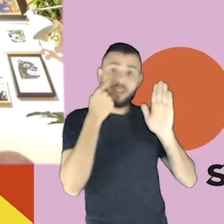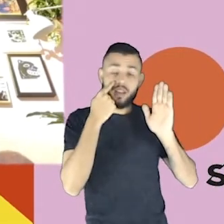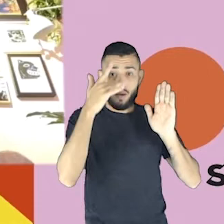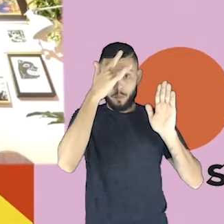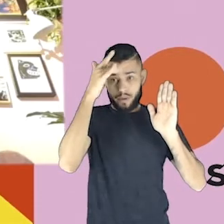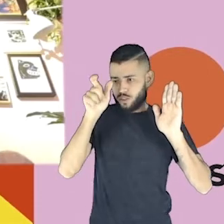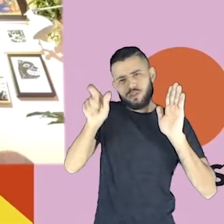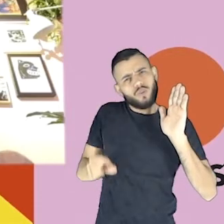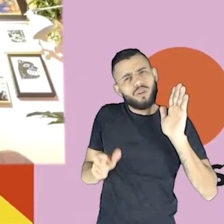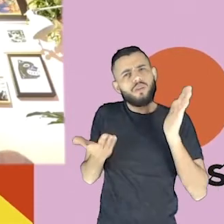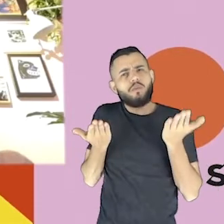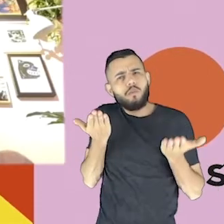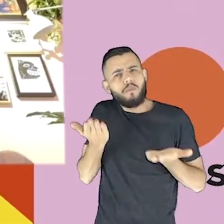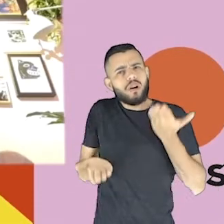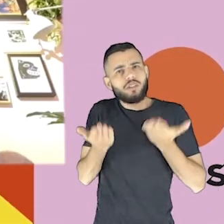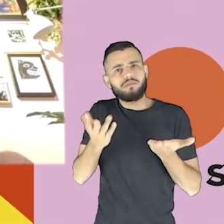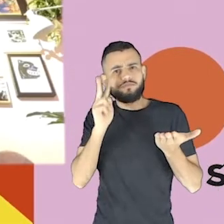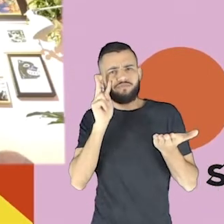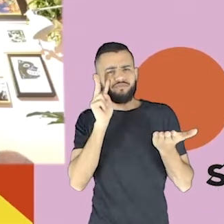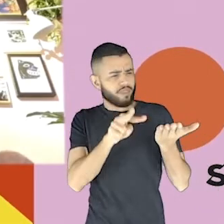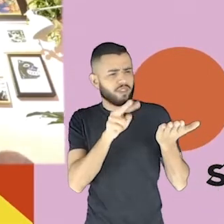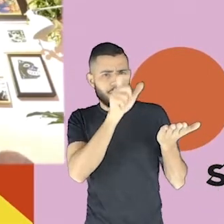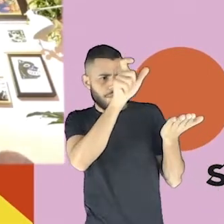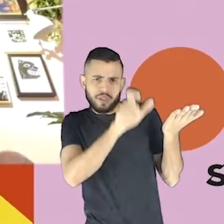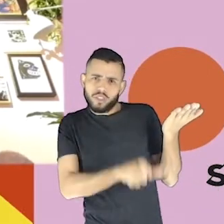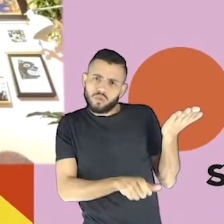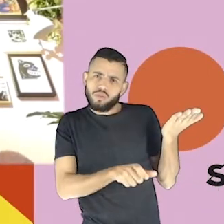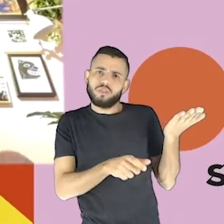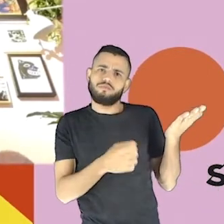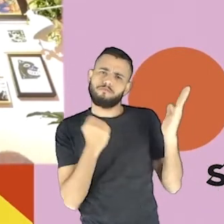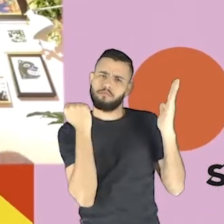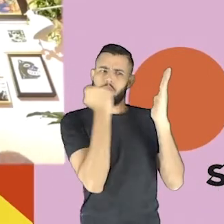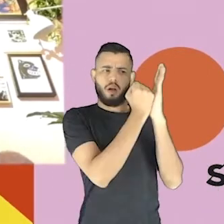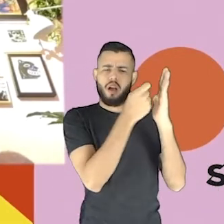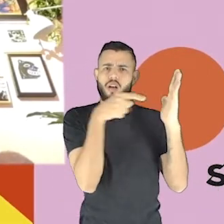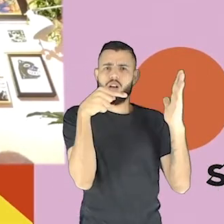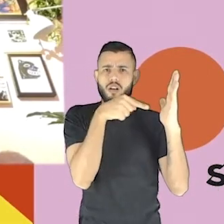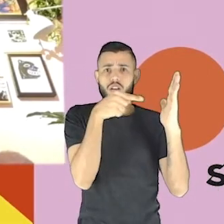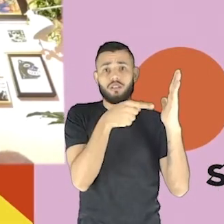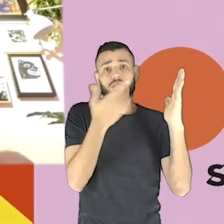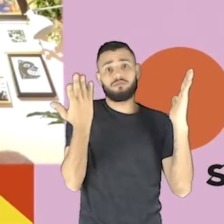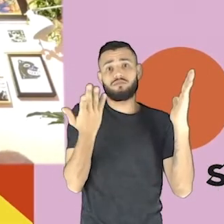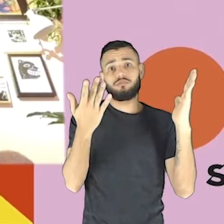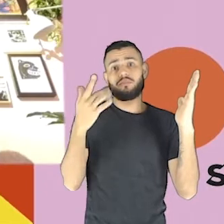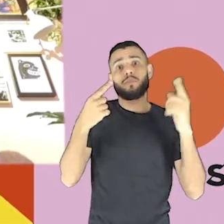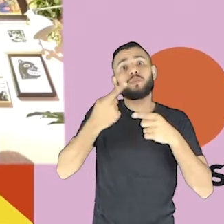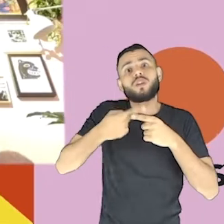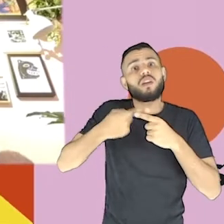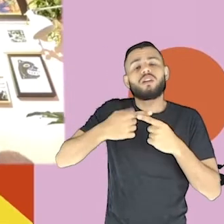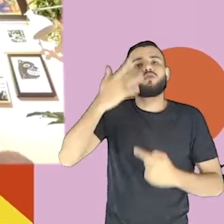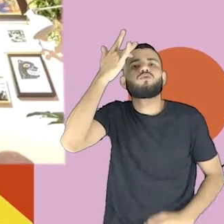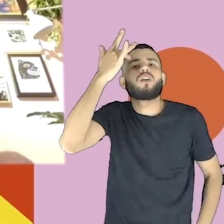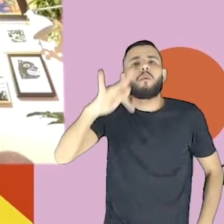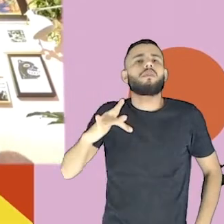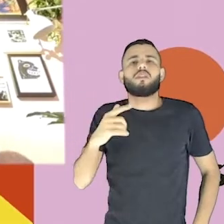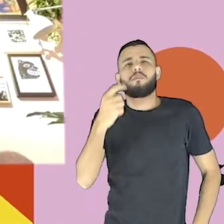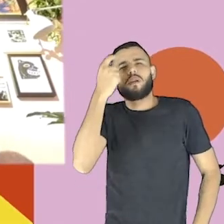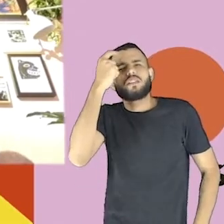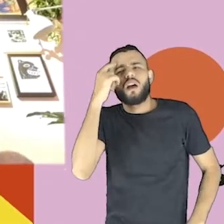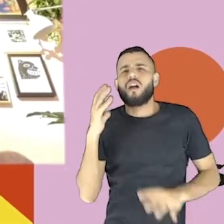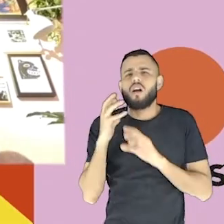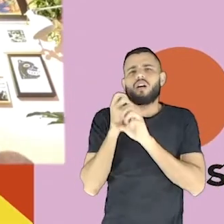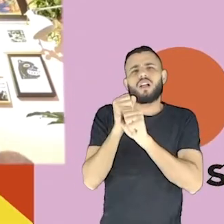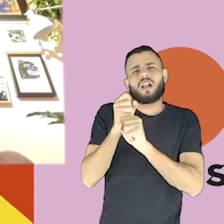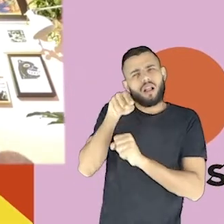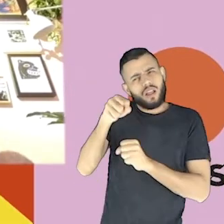se o peso da pessoa, verificar esta pessoa, classificá-la através de uma medida que é usada internacionalmente para calcular se